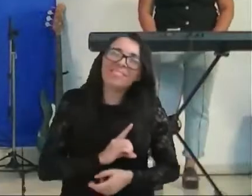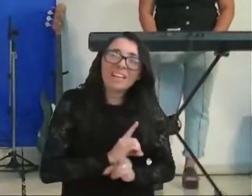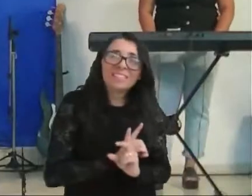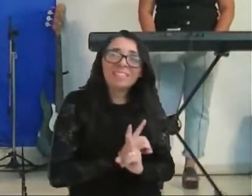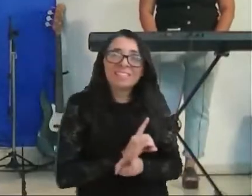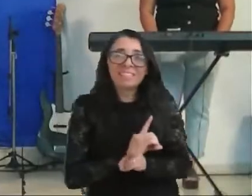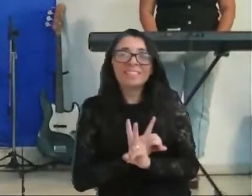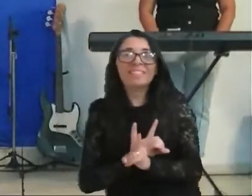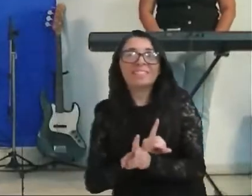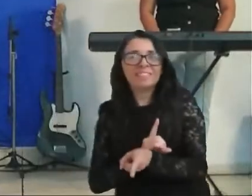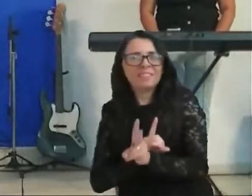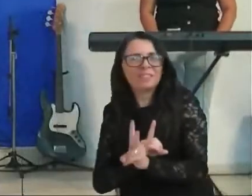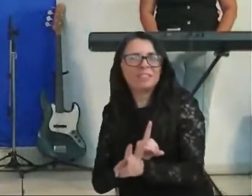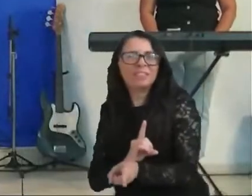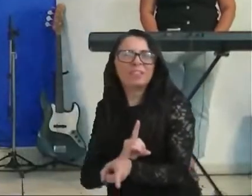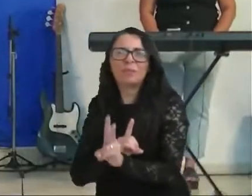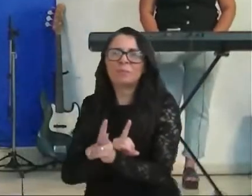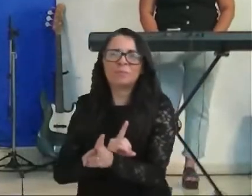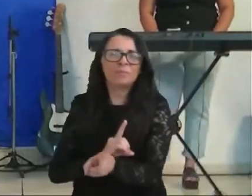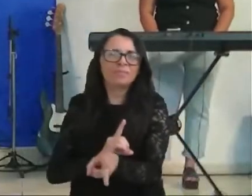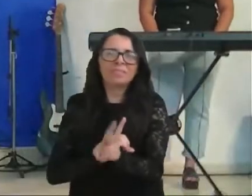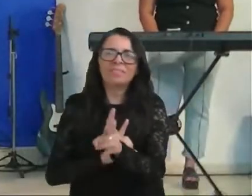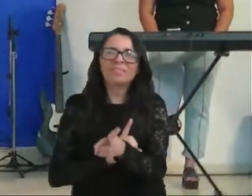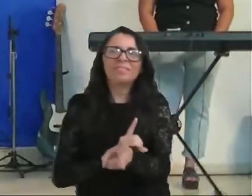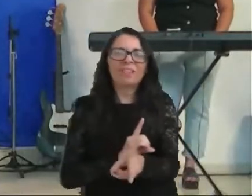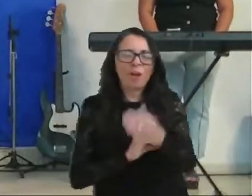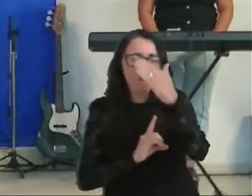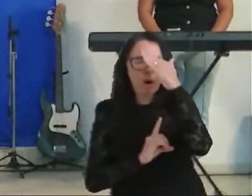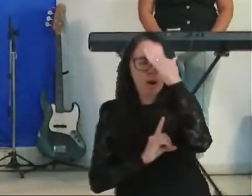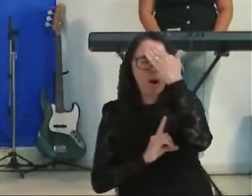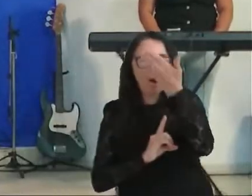razão, em ti eu posso